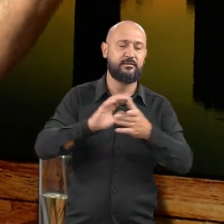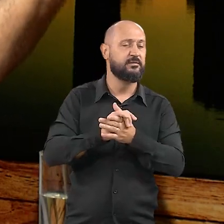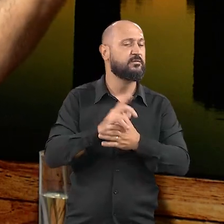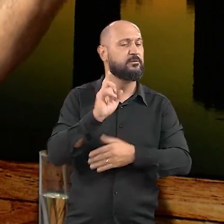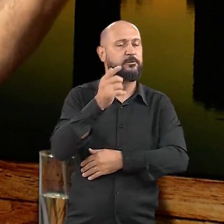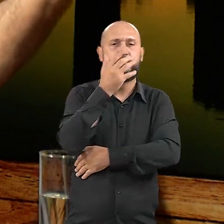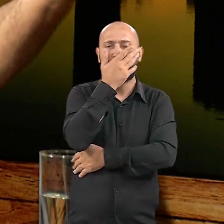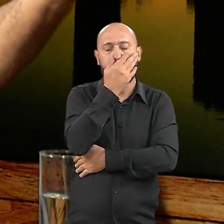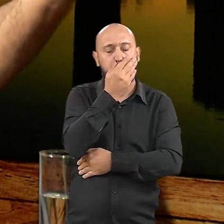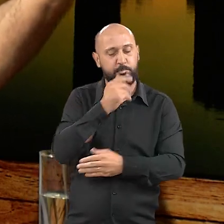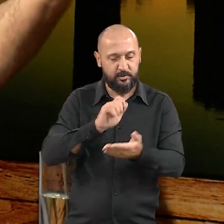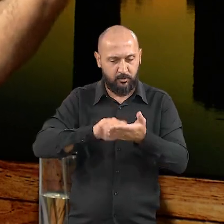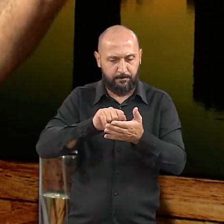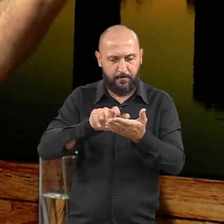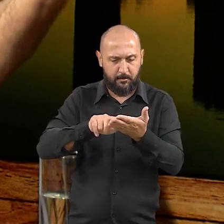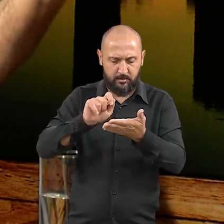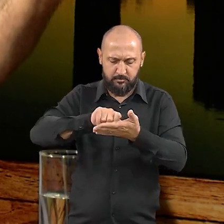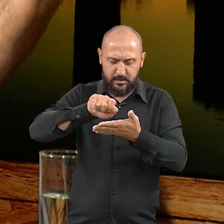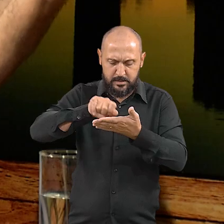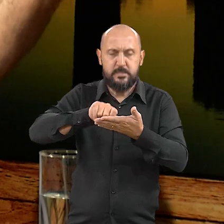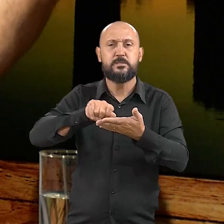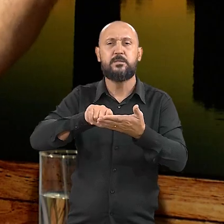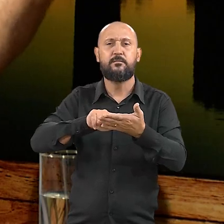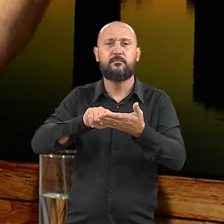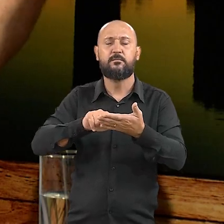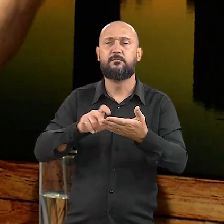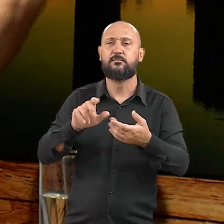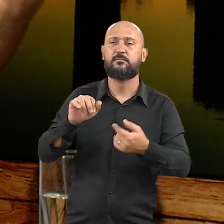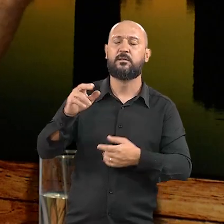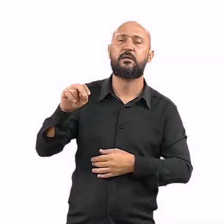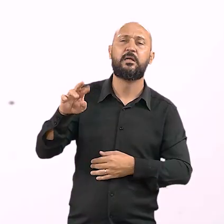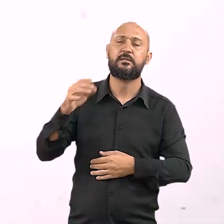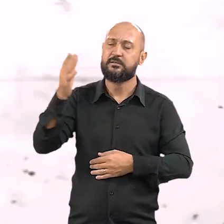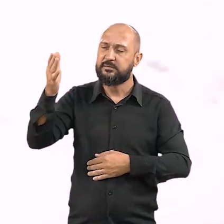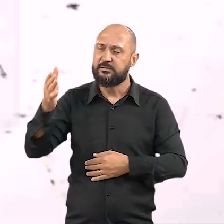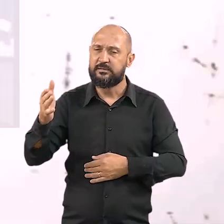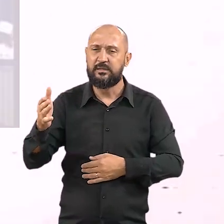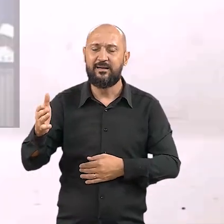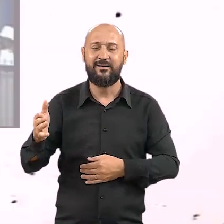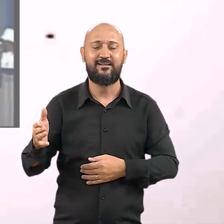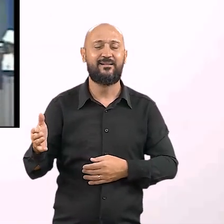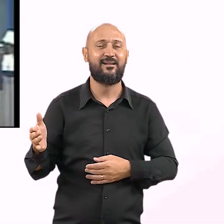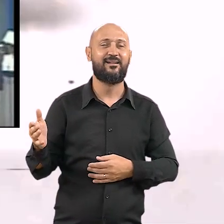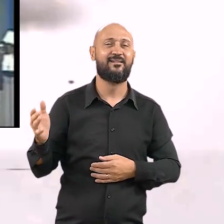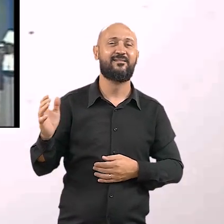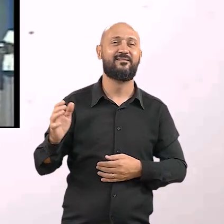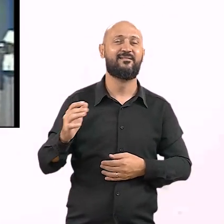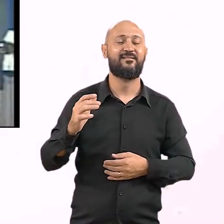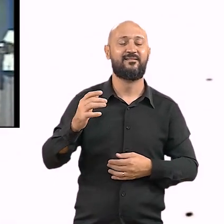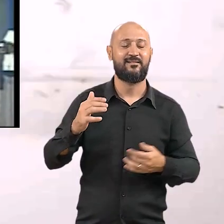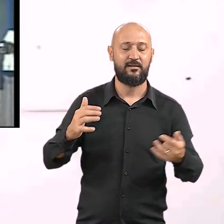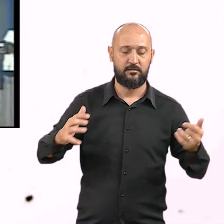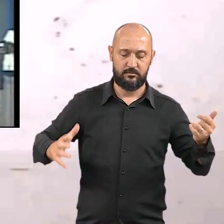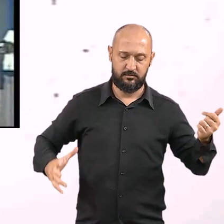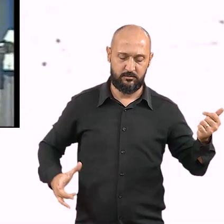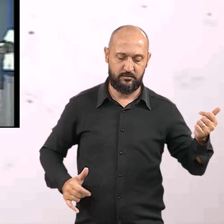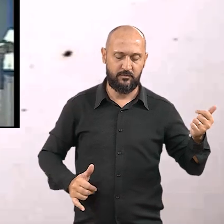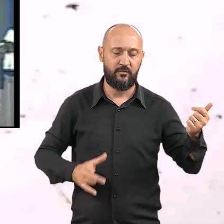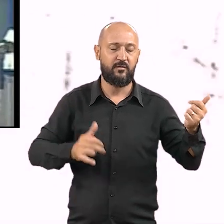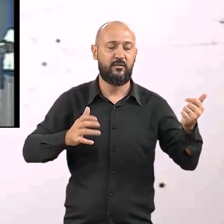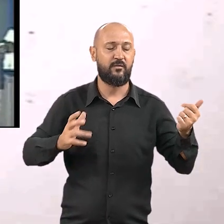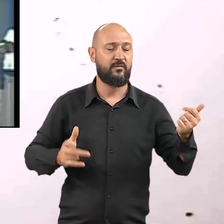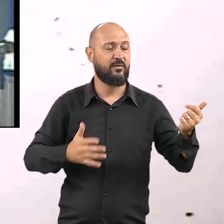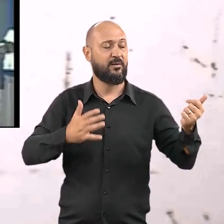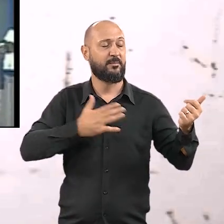vem inspirado. Comecei a rabiscar ali os versinhos. Dona Inesita Barroso, do viola,